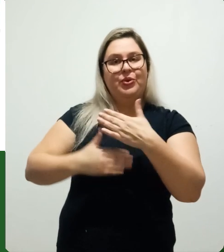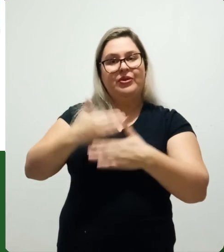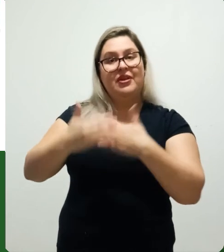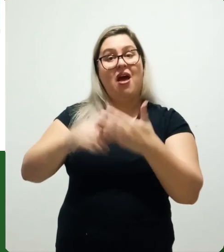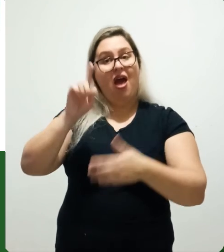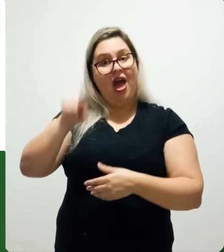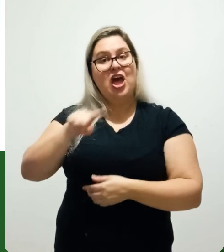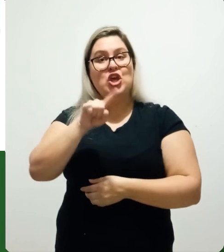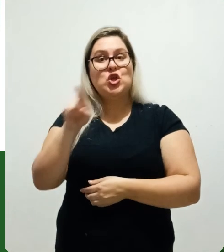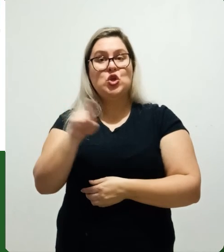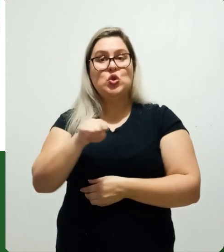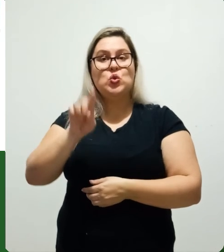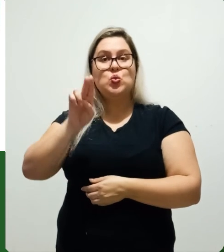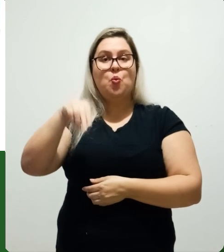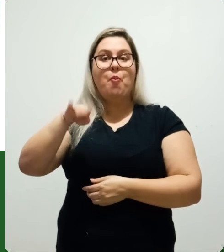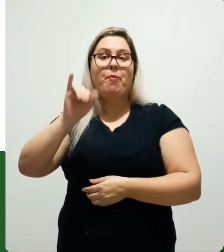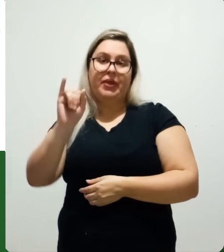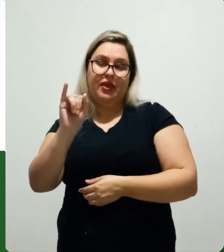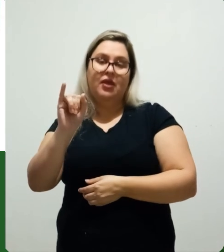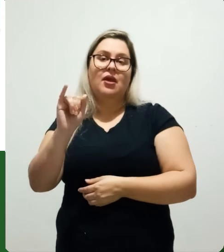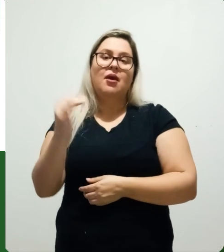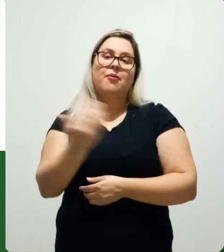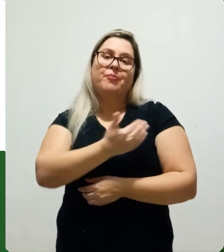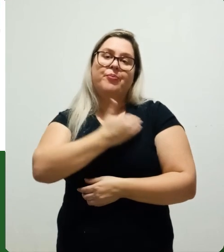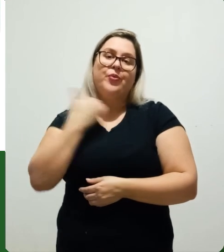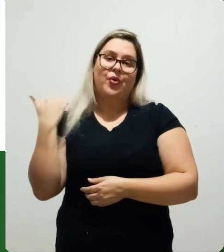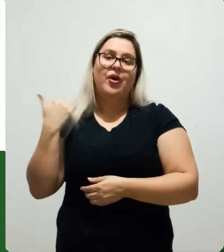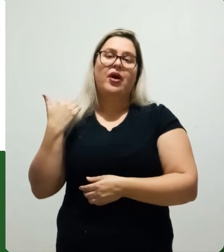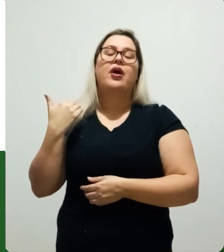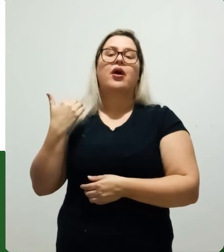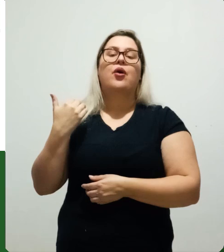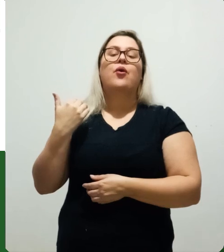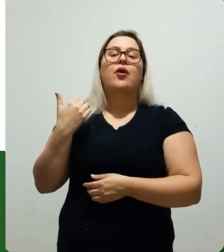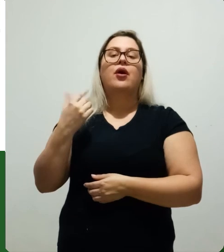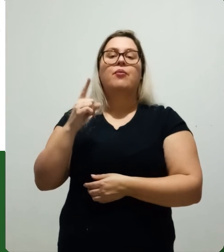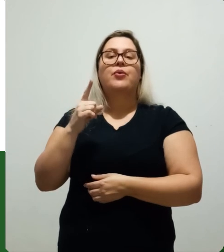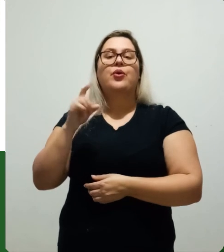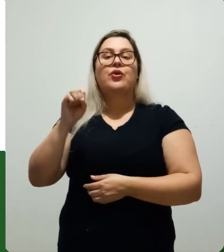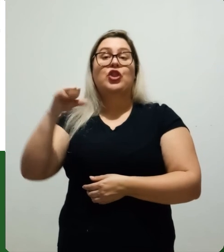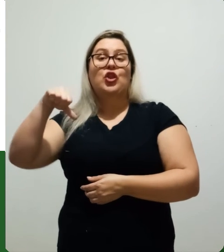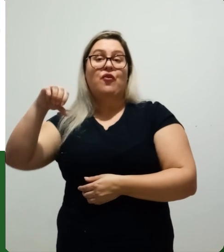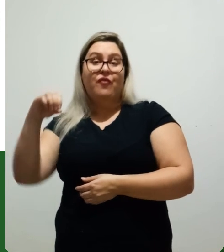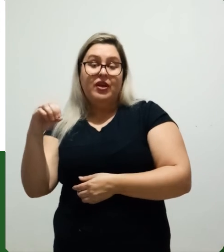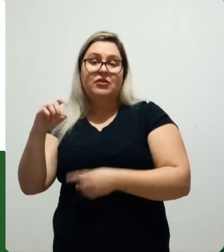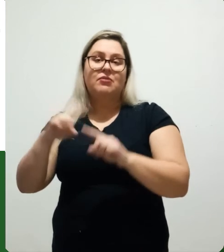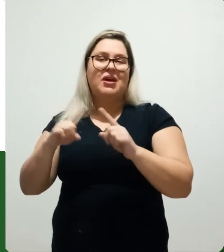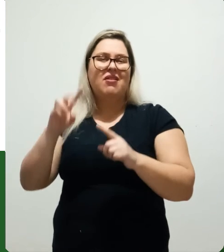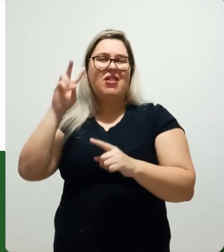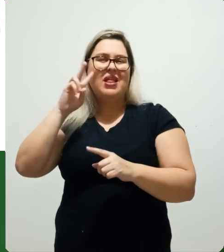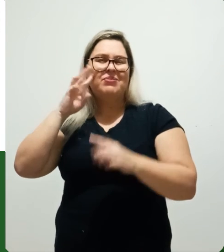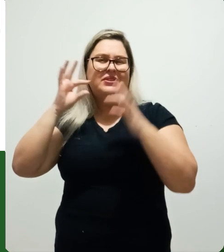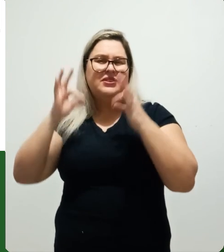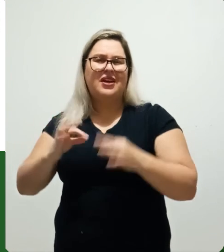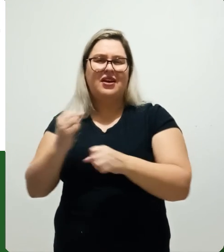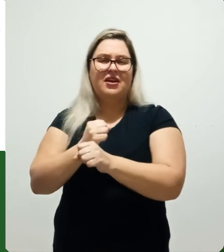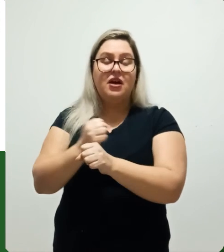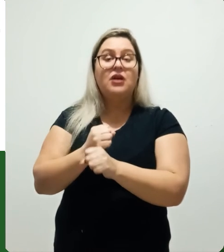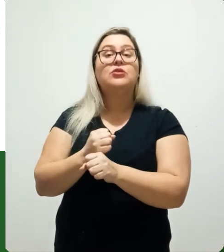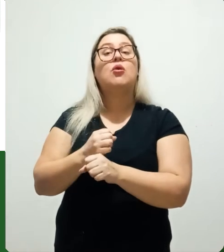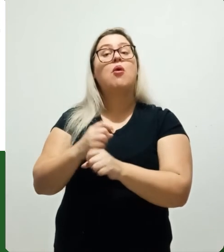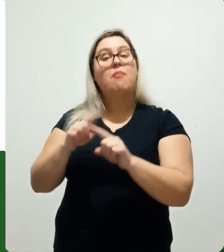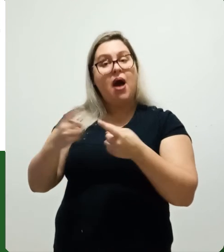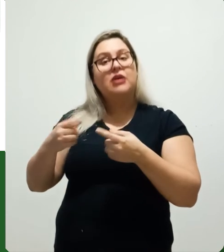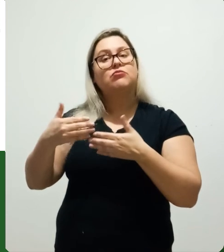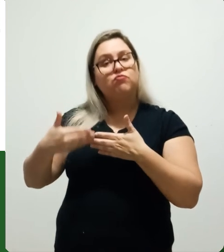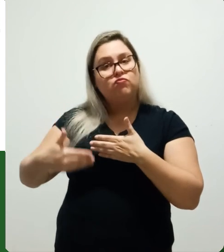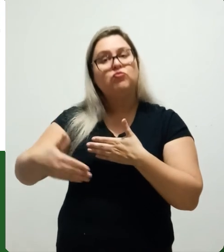Zumbi, ele é morto em 20 de novembro, agora não lembro exatamente do ano, mas o quilombo ainda dura mais